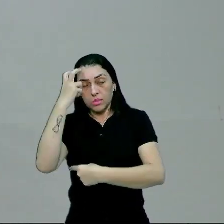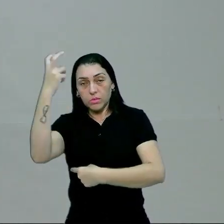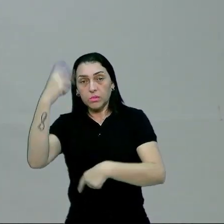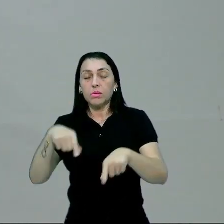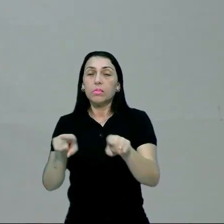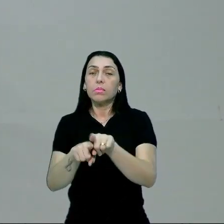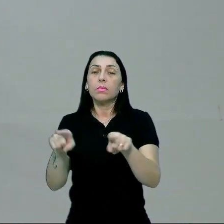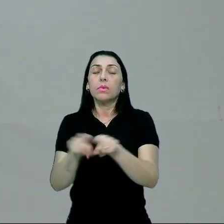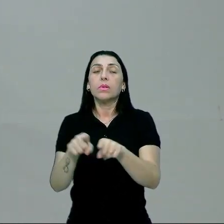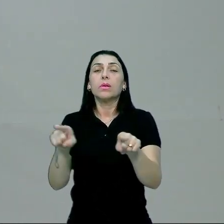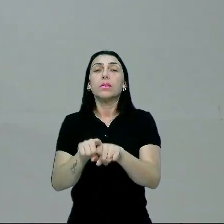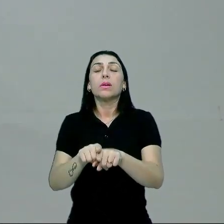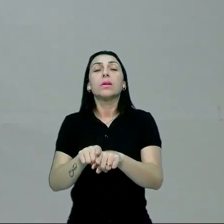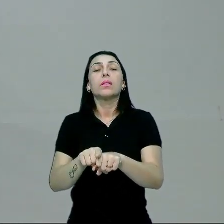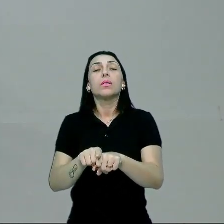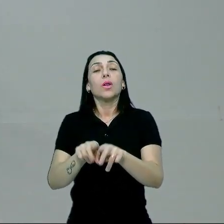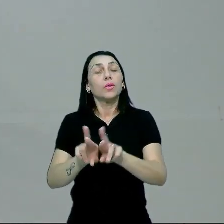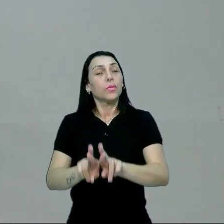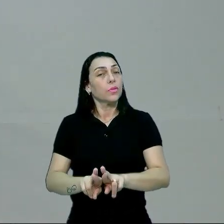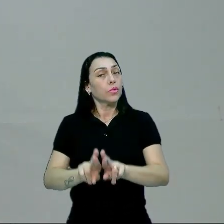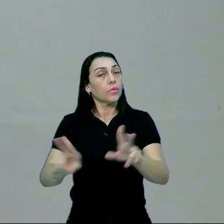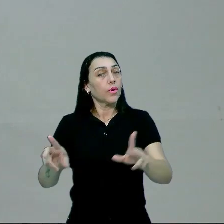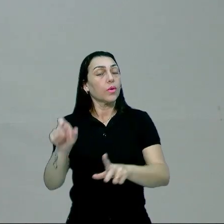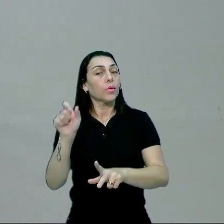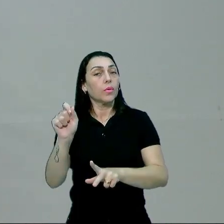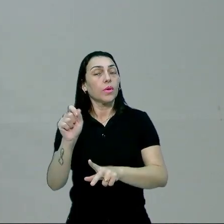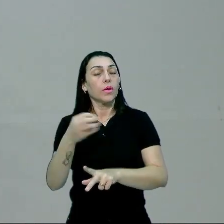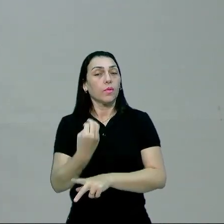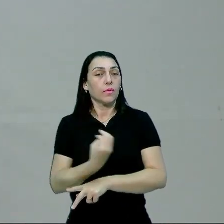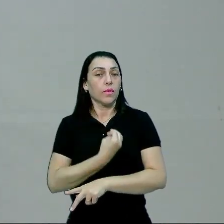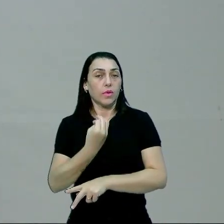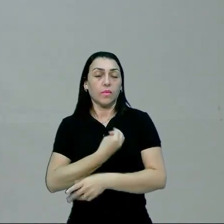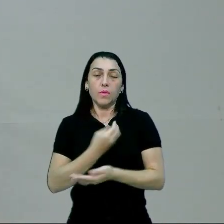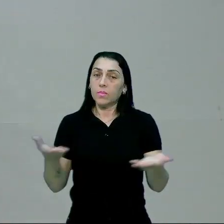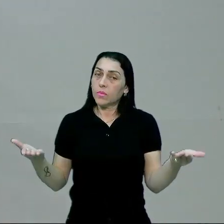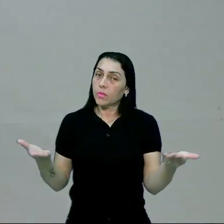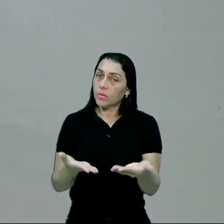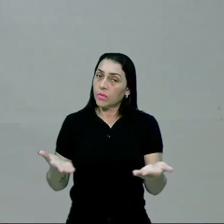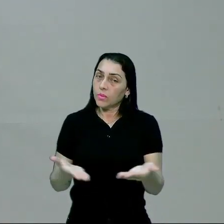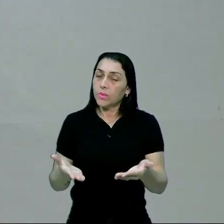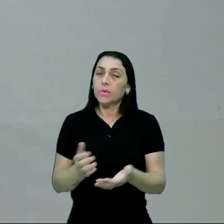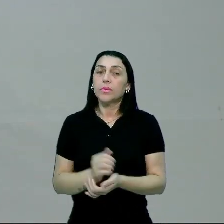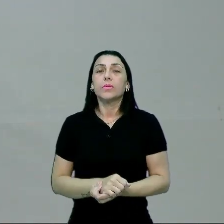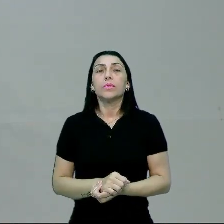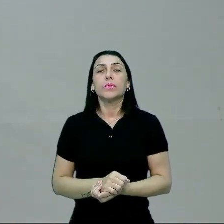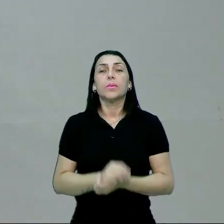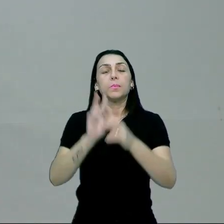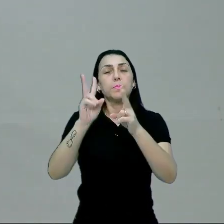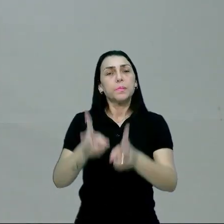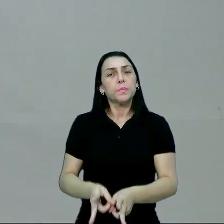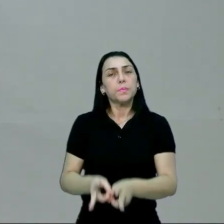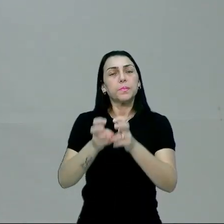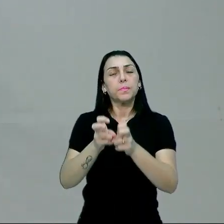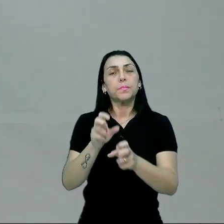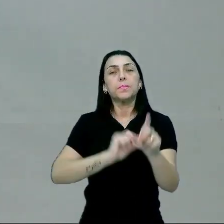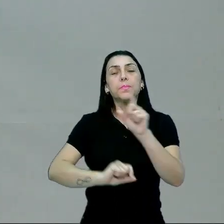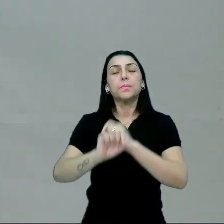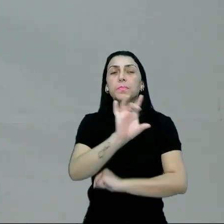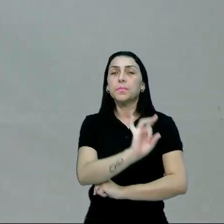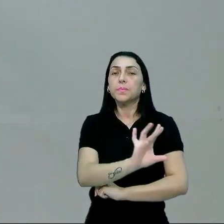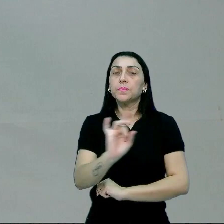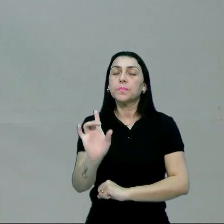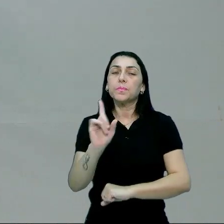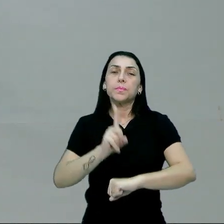intelectuais absolutamente distintas daquilo que nós vivemos em nossa atualidade. Então, perceber que